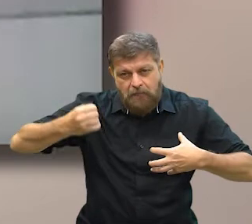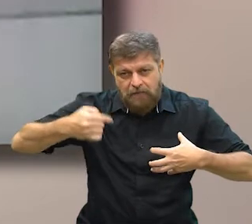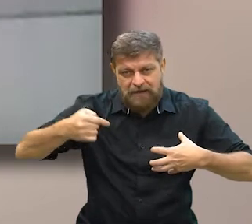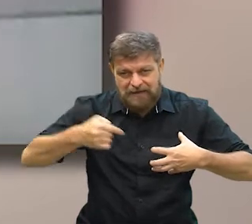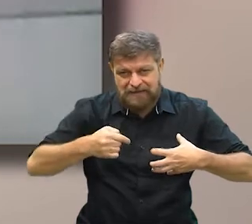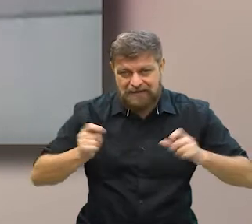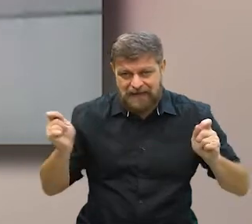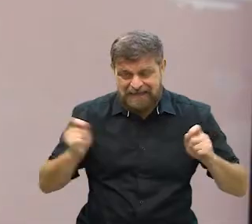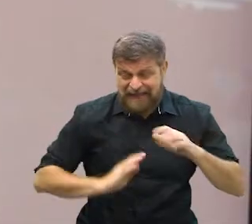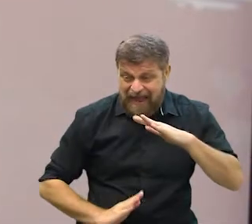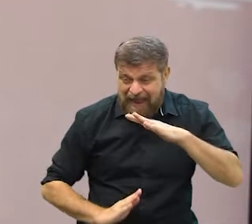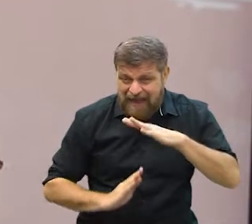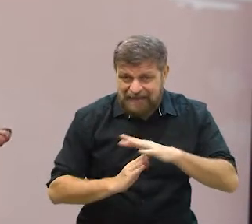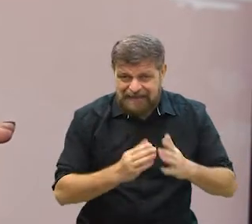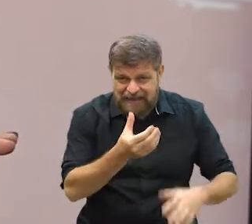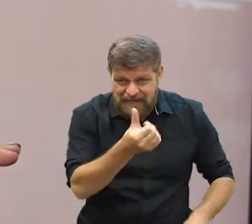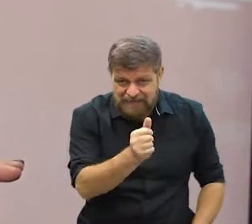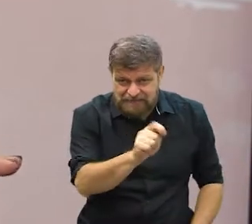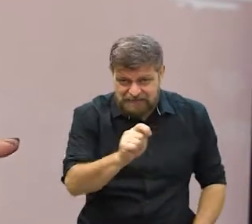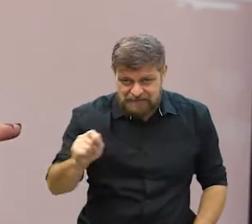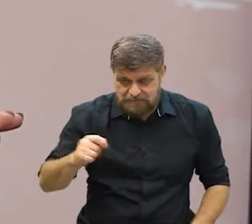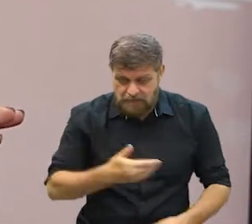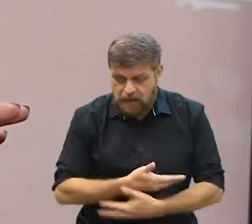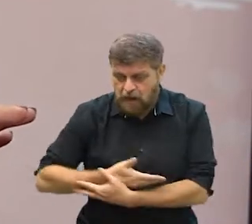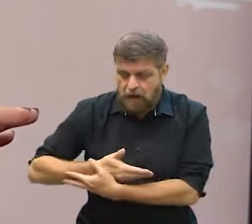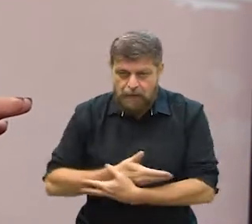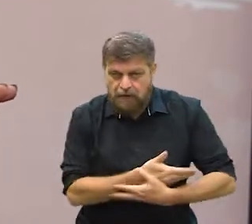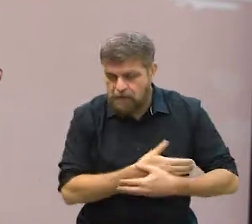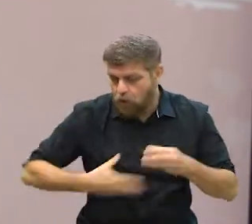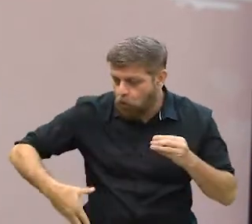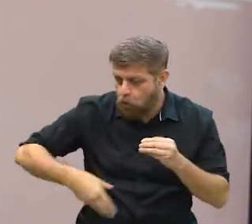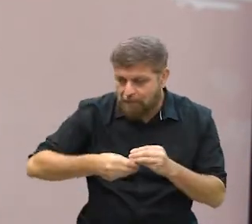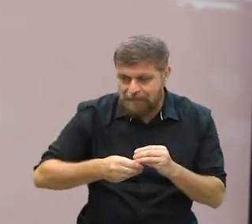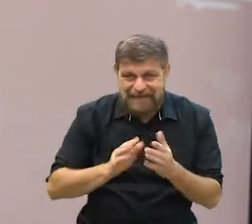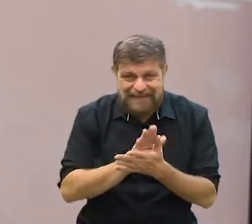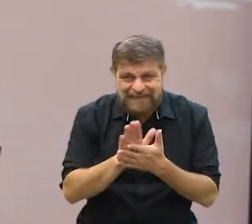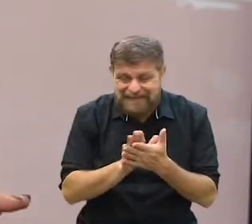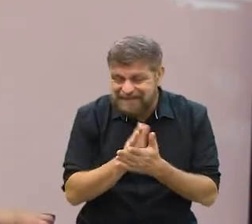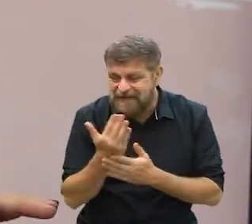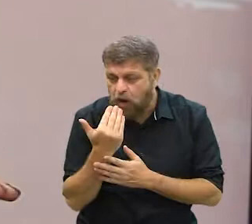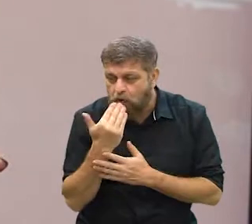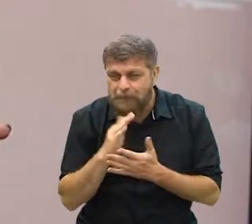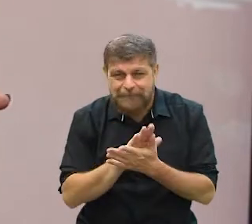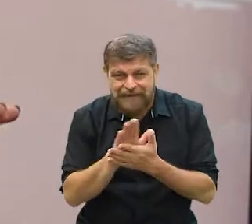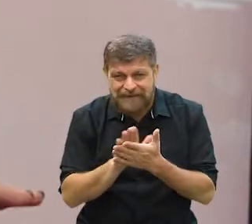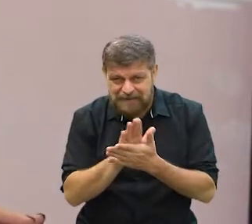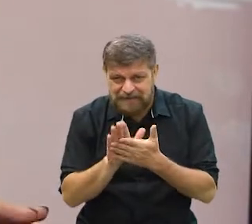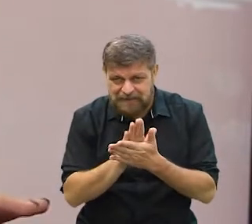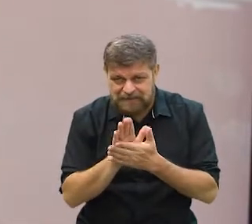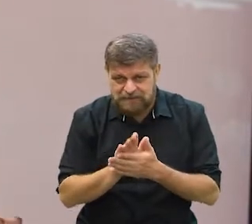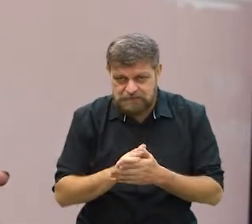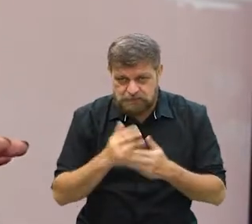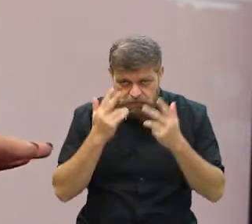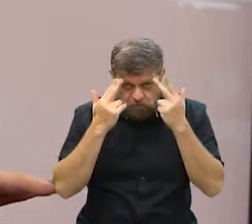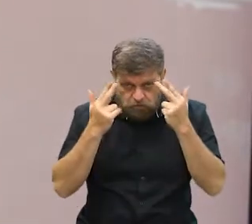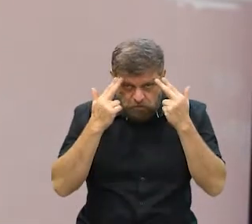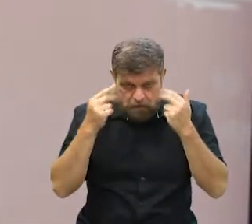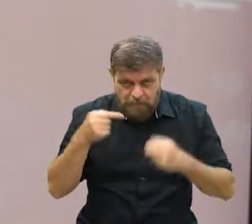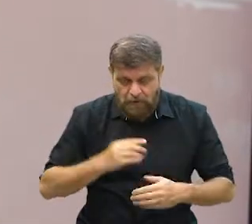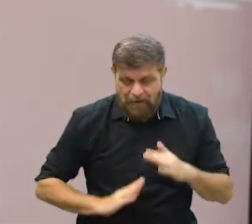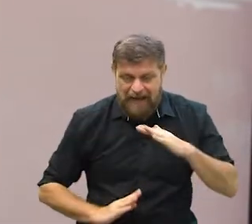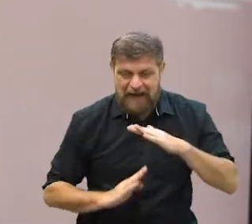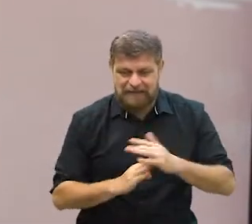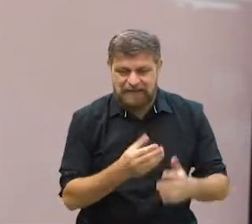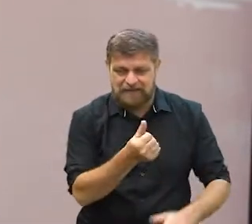pesagem, então, semanal. E o leite da mãe, como a gente sabe, é o suficiente até os 6 meses. Ele sustenta o bebê, não precisa de